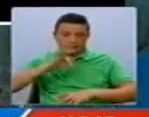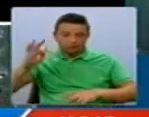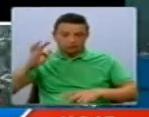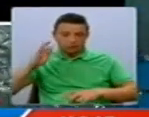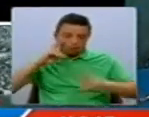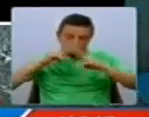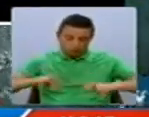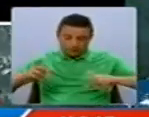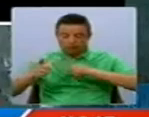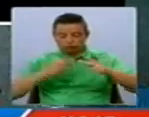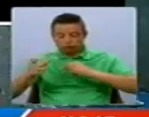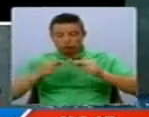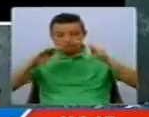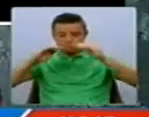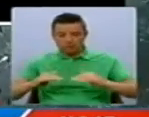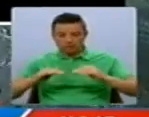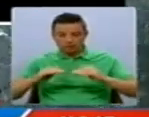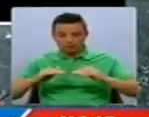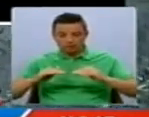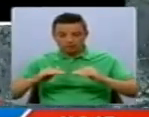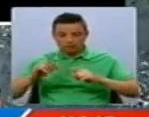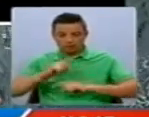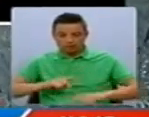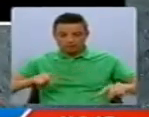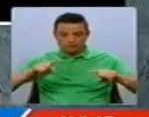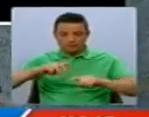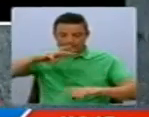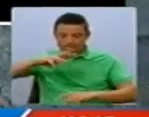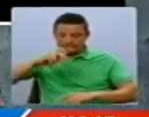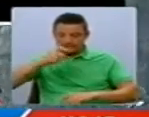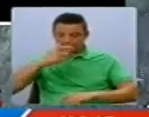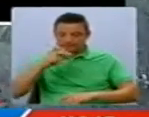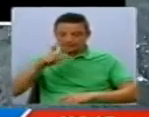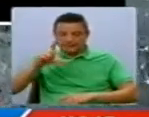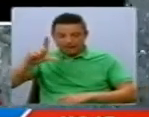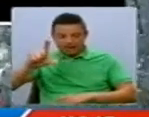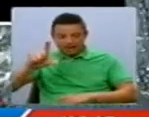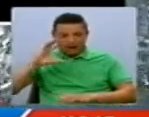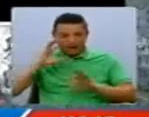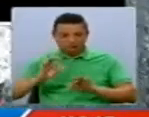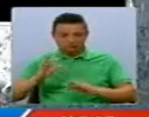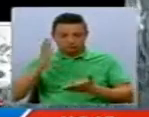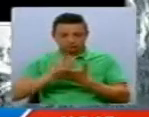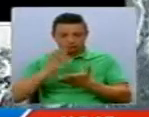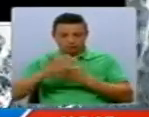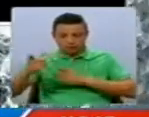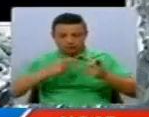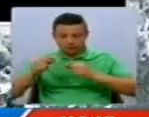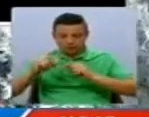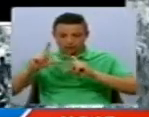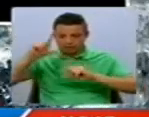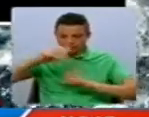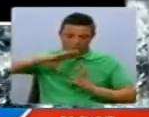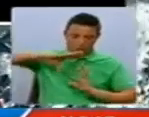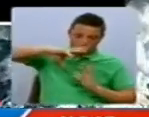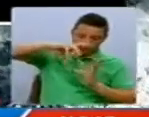têm uma maior ou uma menor taxa de metalicidade para nos falar sobre não só sobre essas estrelas, mas também sobre os planetas.